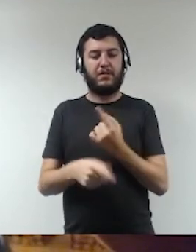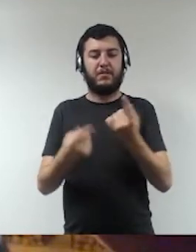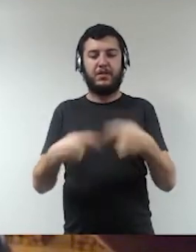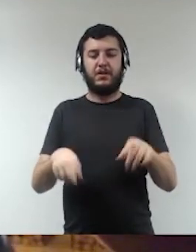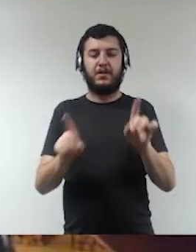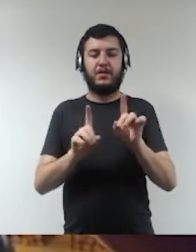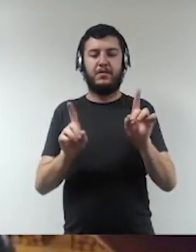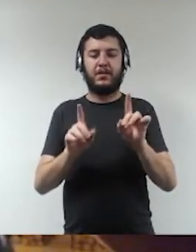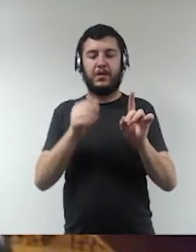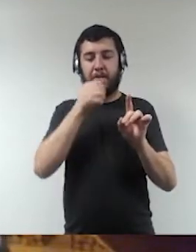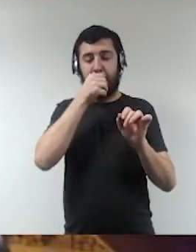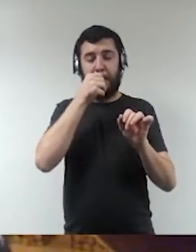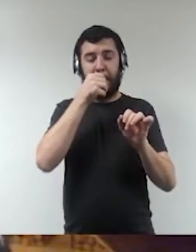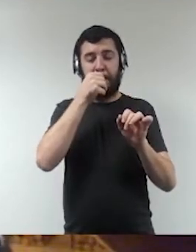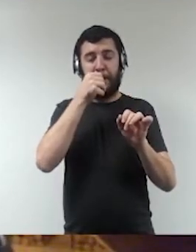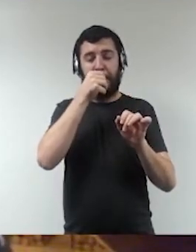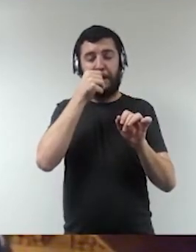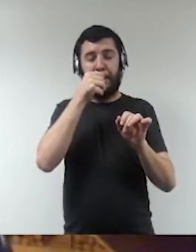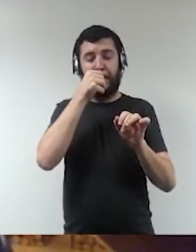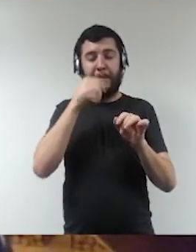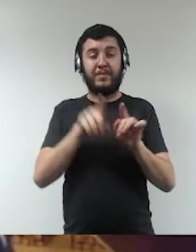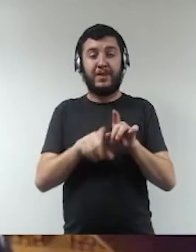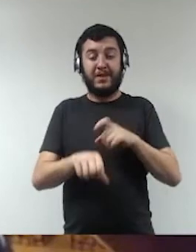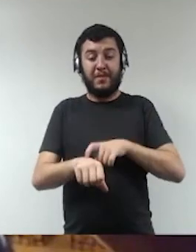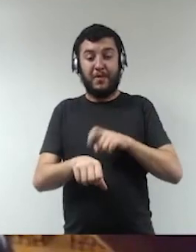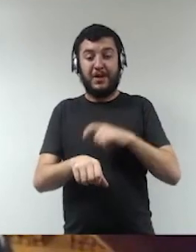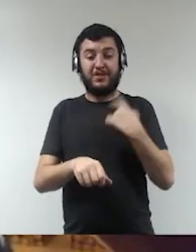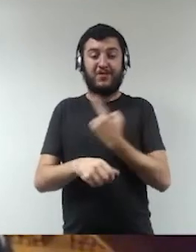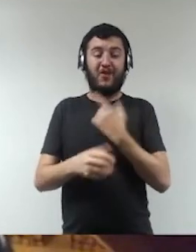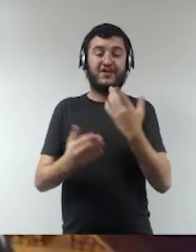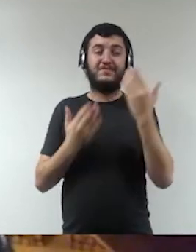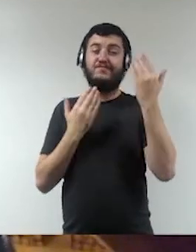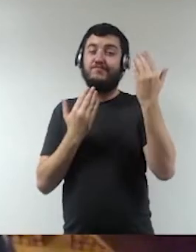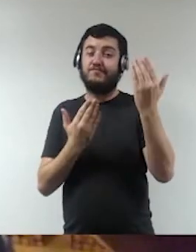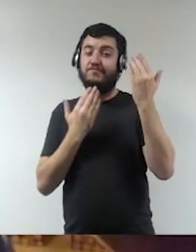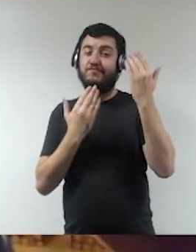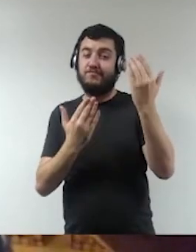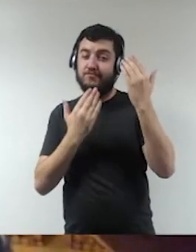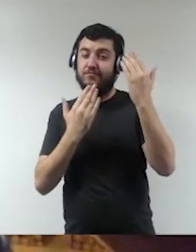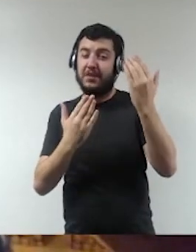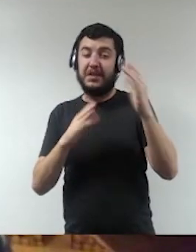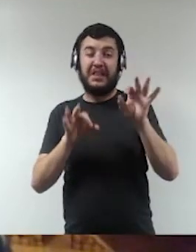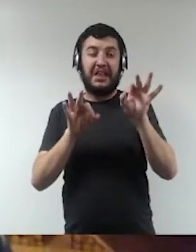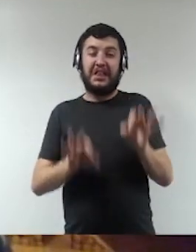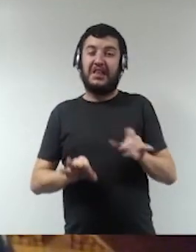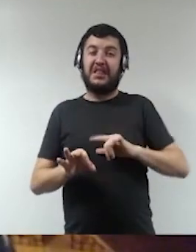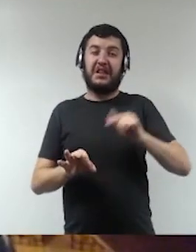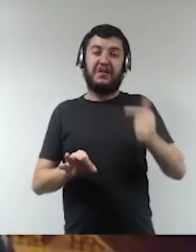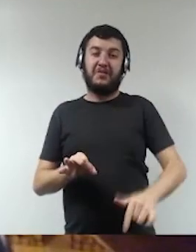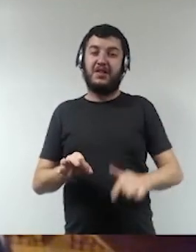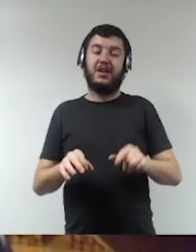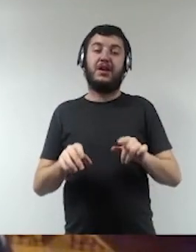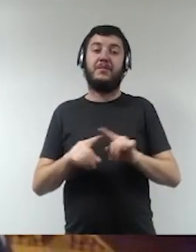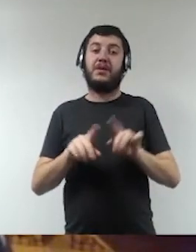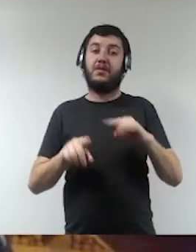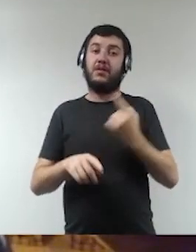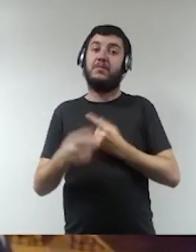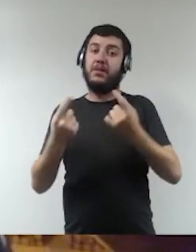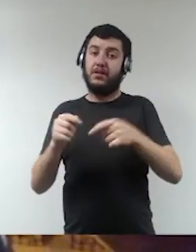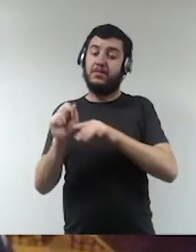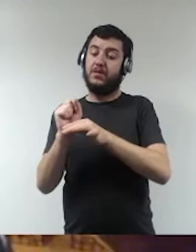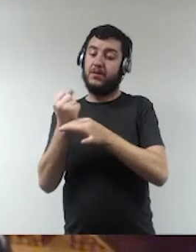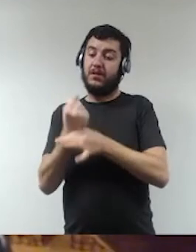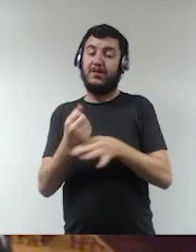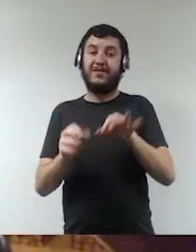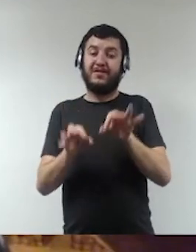de tantas incertezas, é de insegurança jurídica. Então, eu tenho isso muito claro na minha cabeça e tento, não